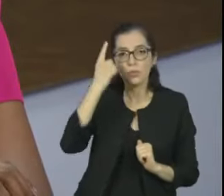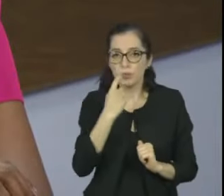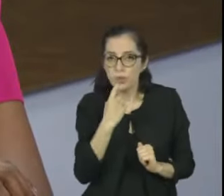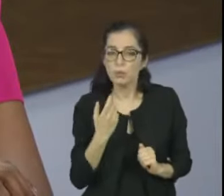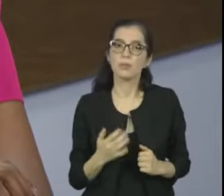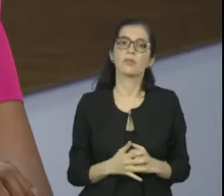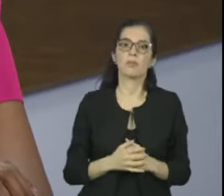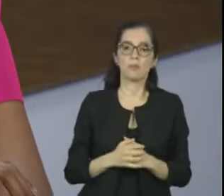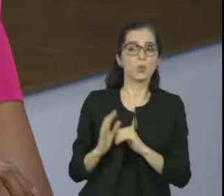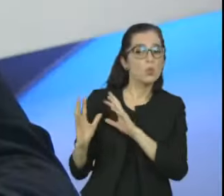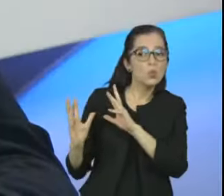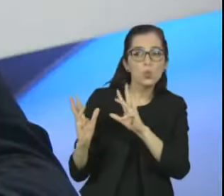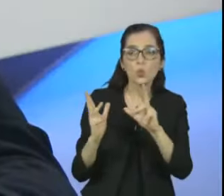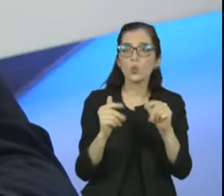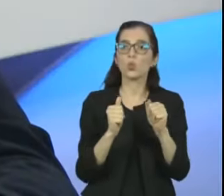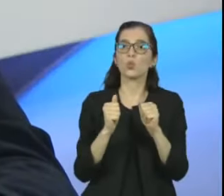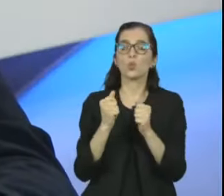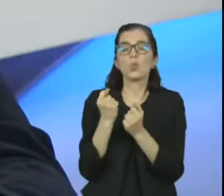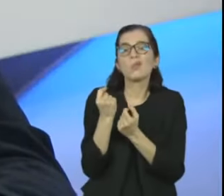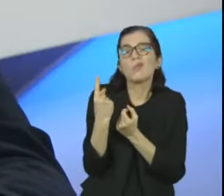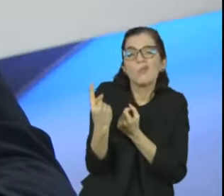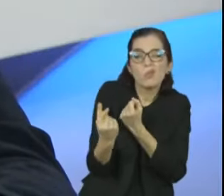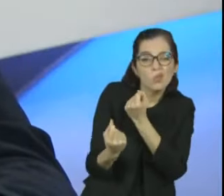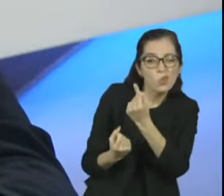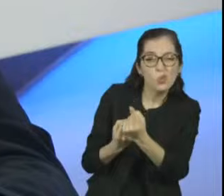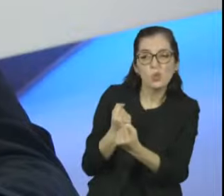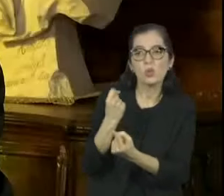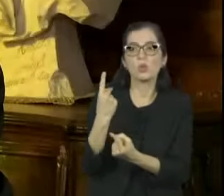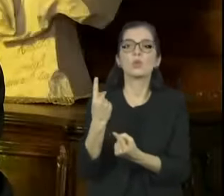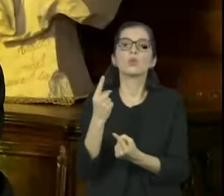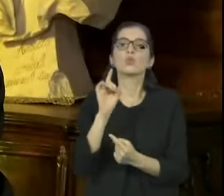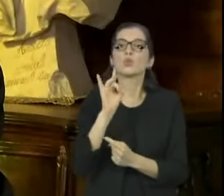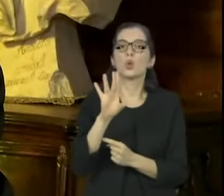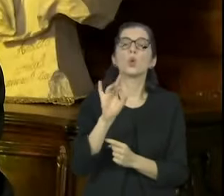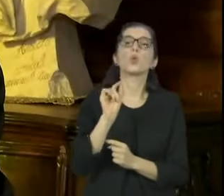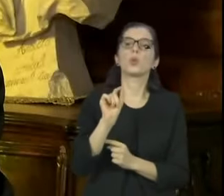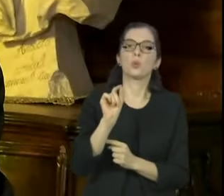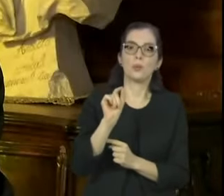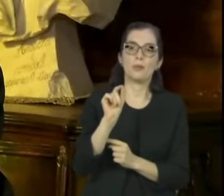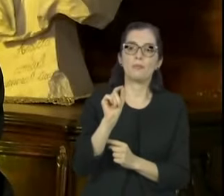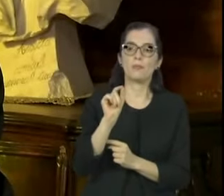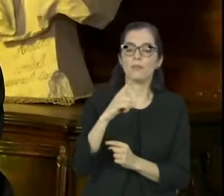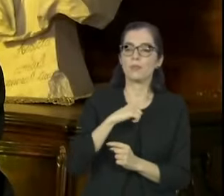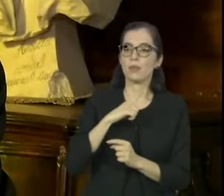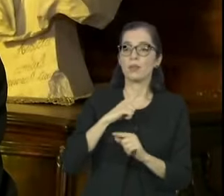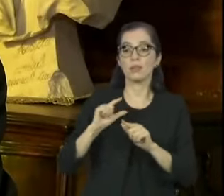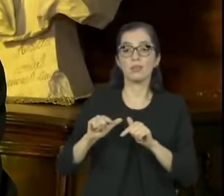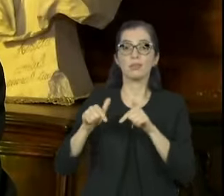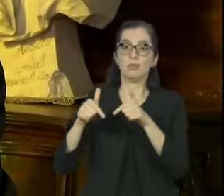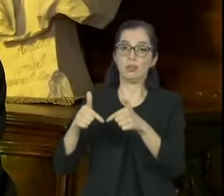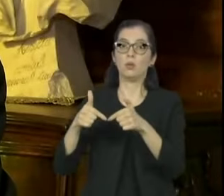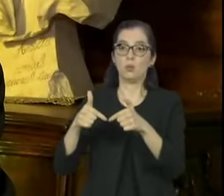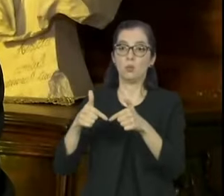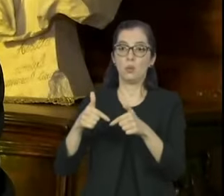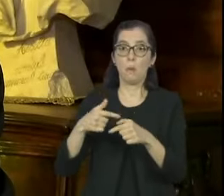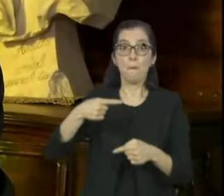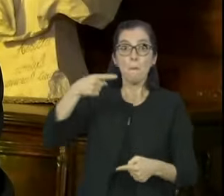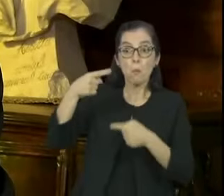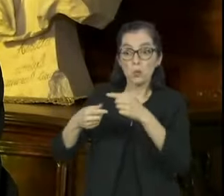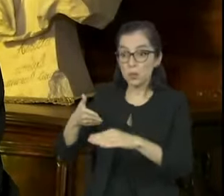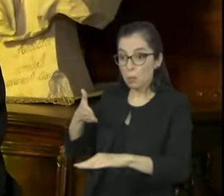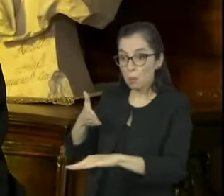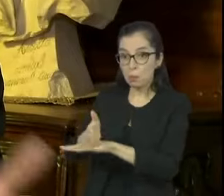e com licenças muito específicas e eles não entram na vida política é apartidária porque